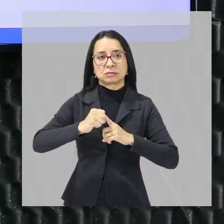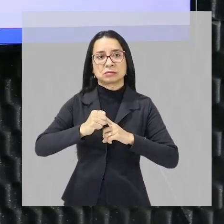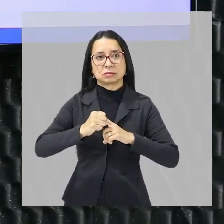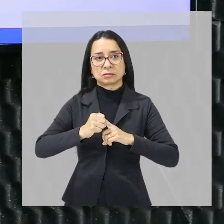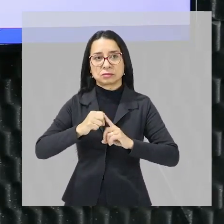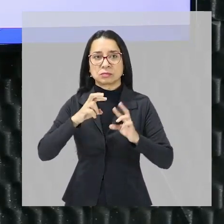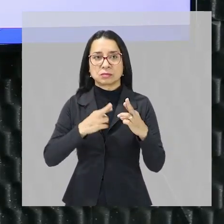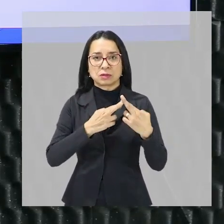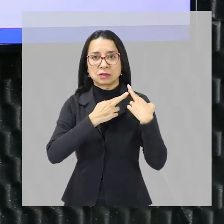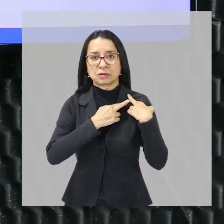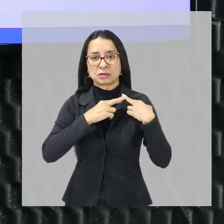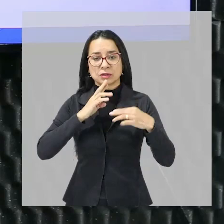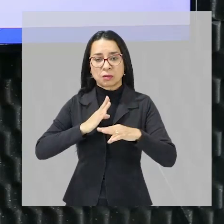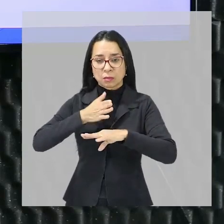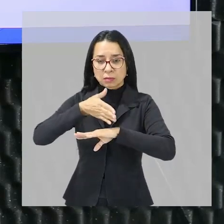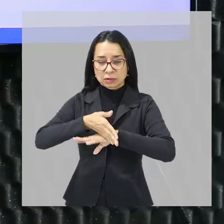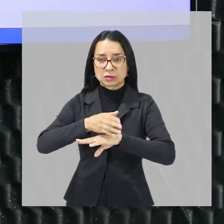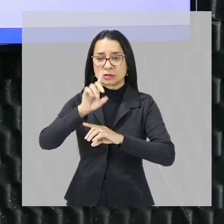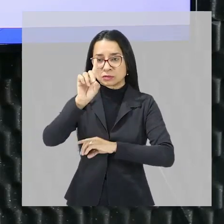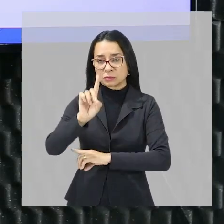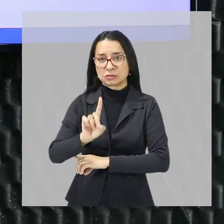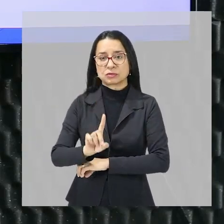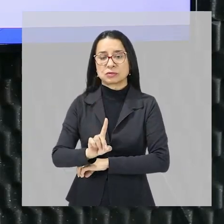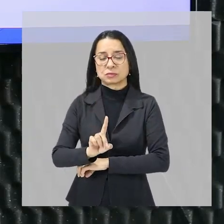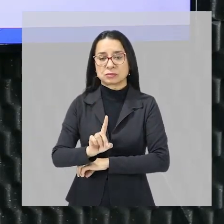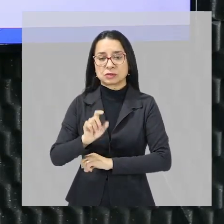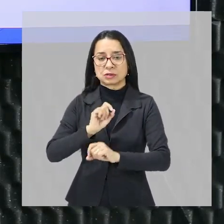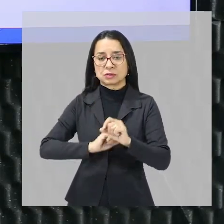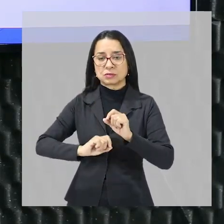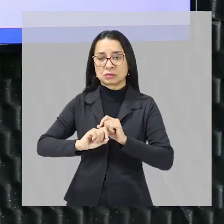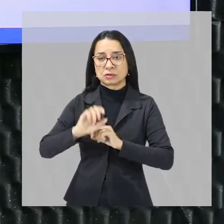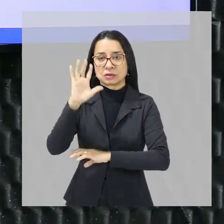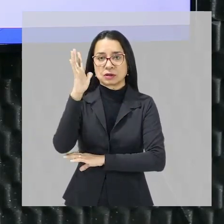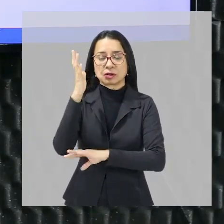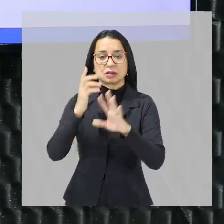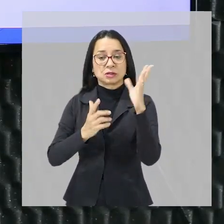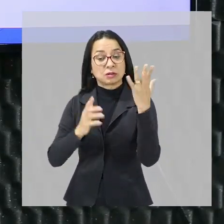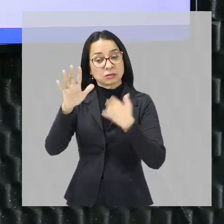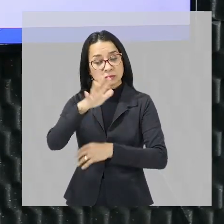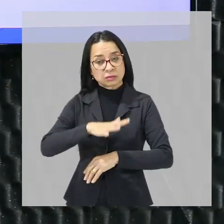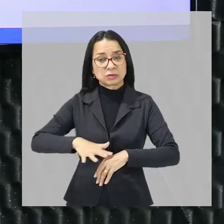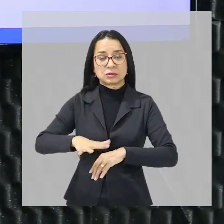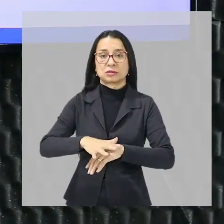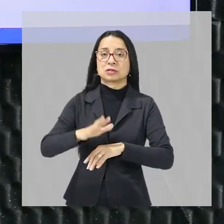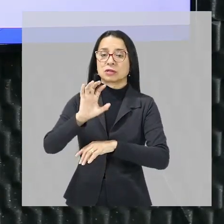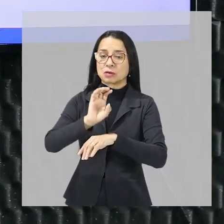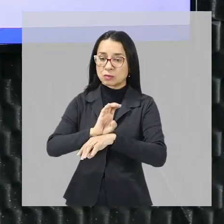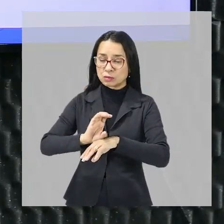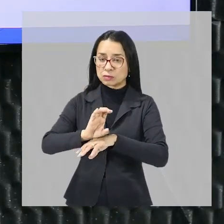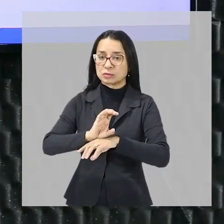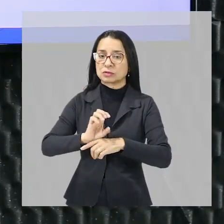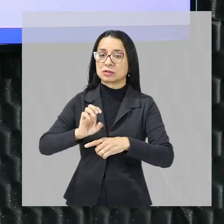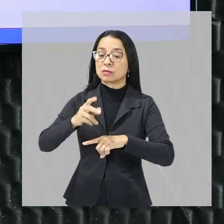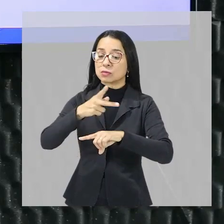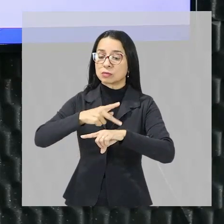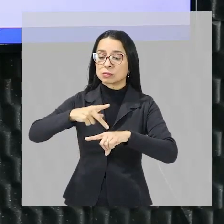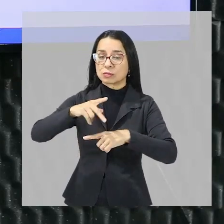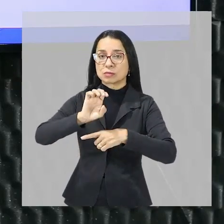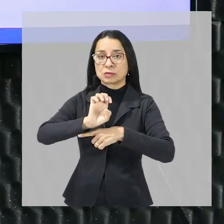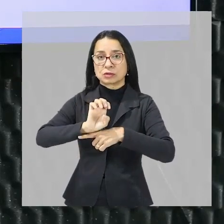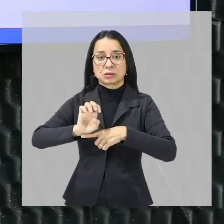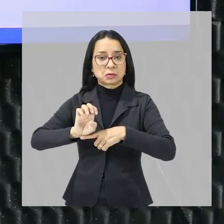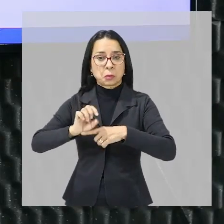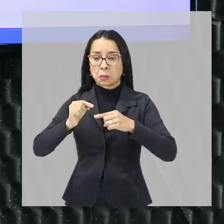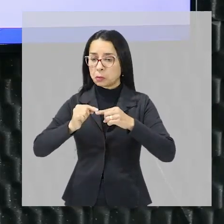responsável pela inserção desses direitos da natureza nas leis, na Constituição do Equador. Então aí não tem nada a ver com